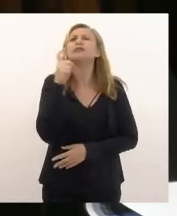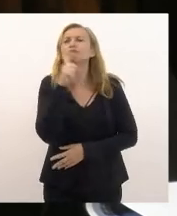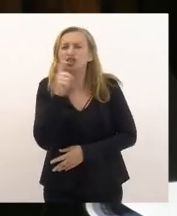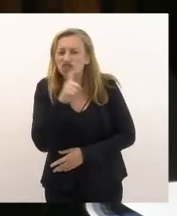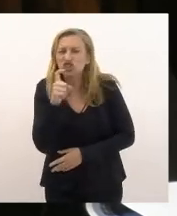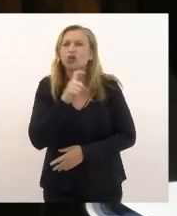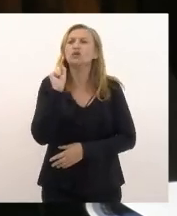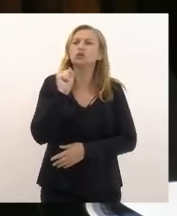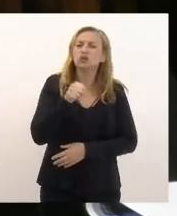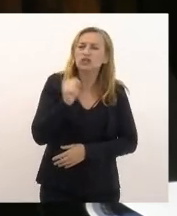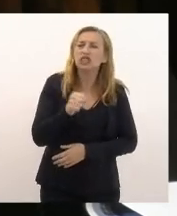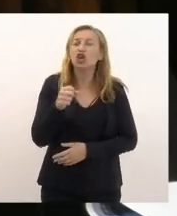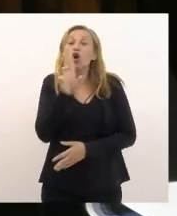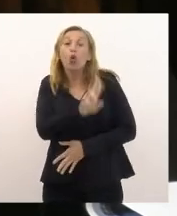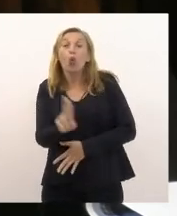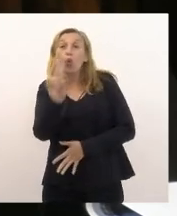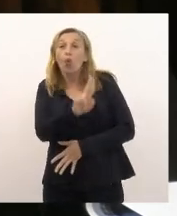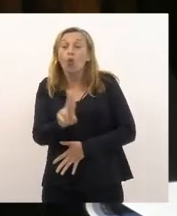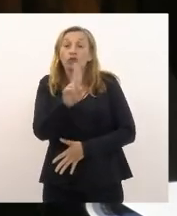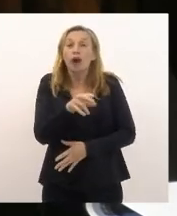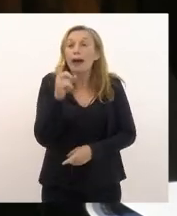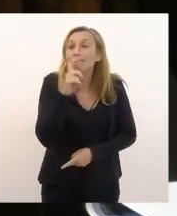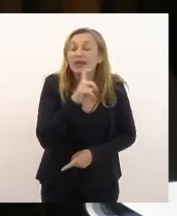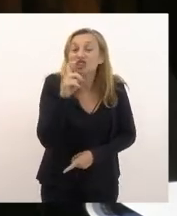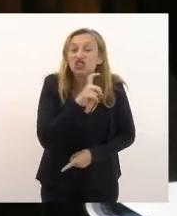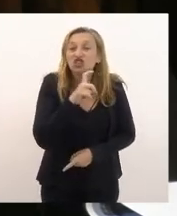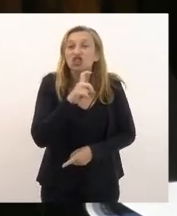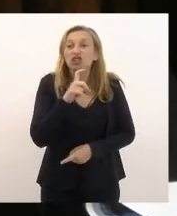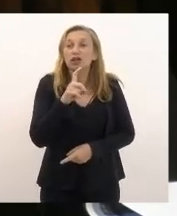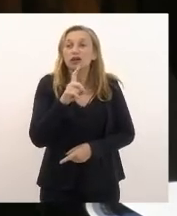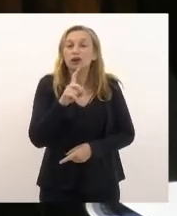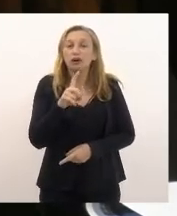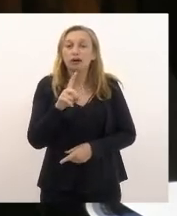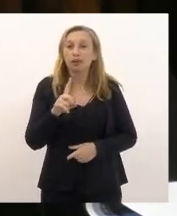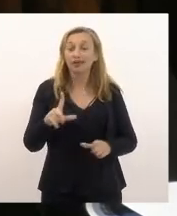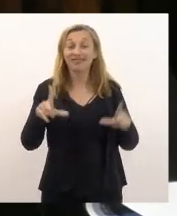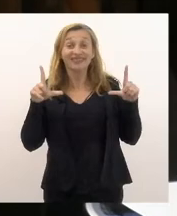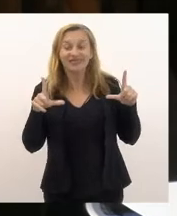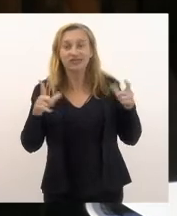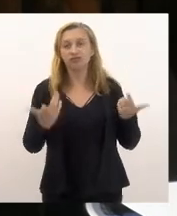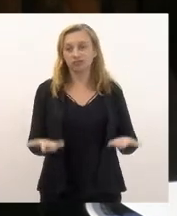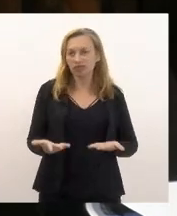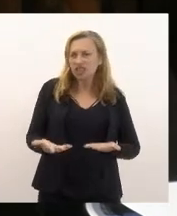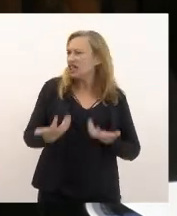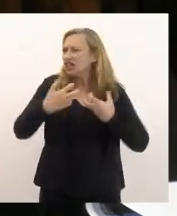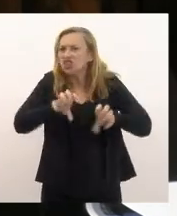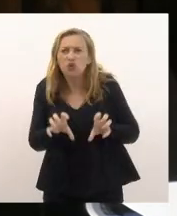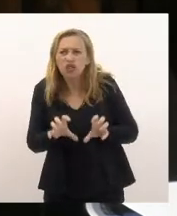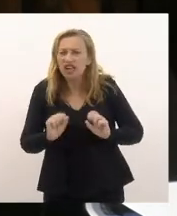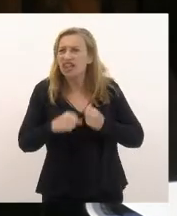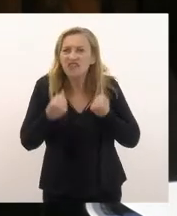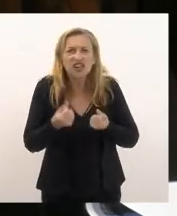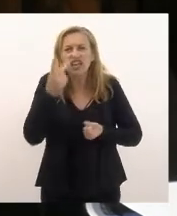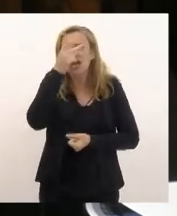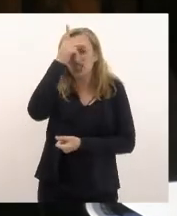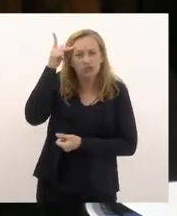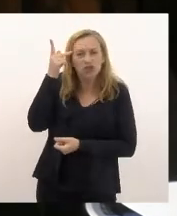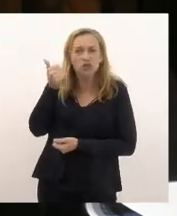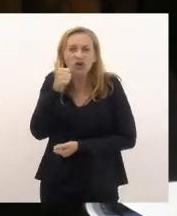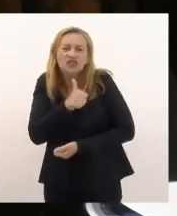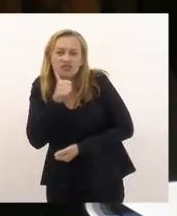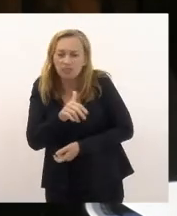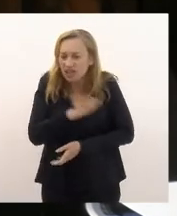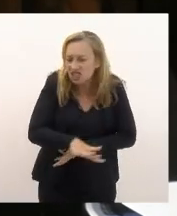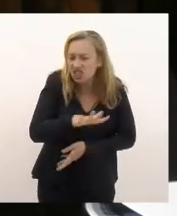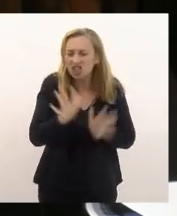são mentirosos, utilizam da mentira como sua arma e não querem defender as pessoas, as crianças, as